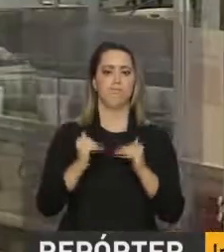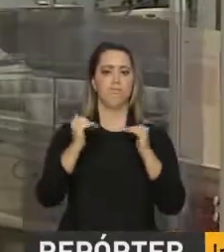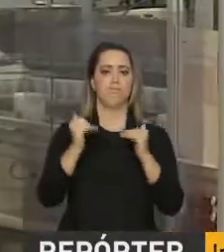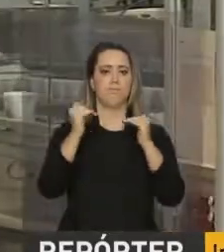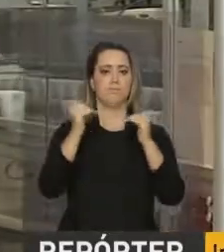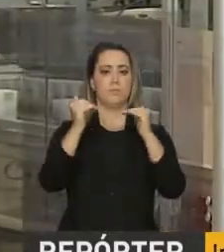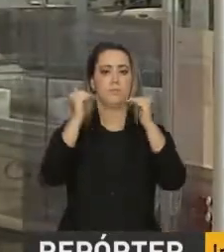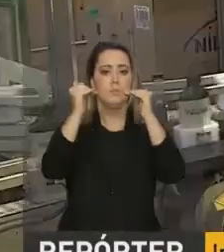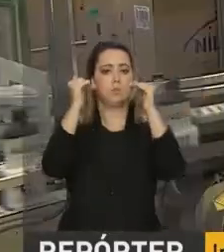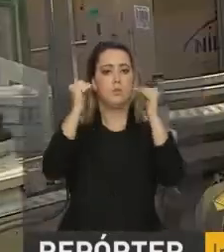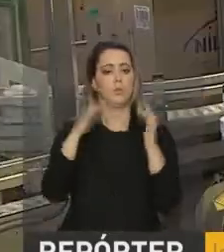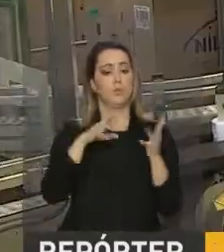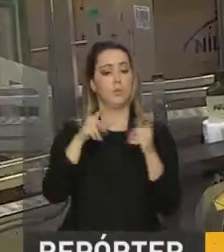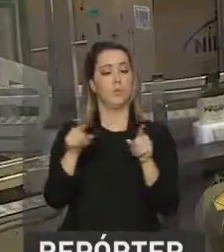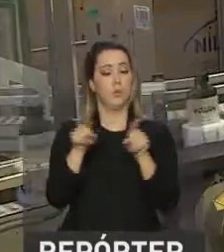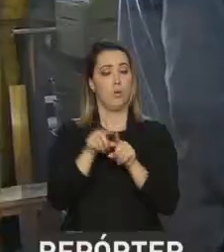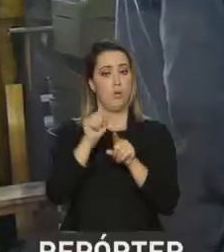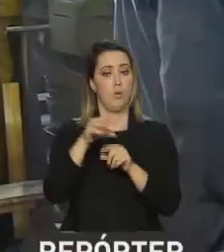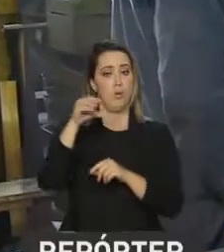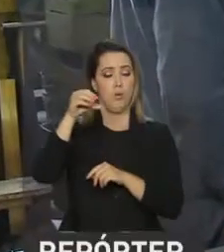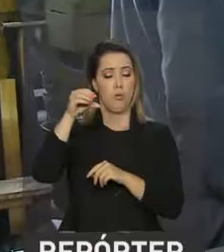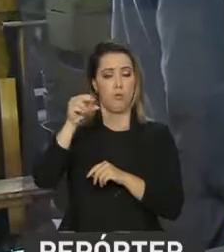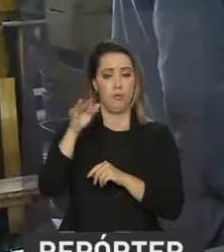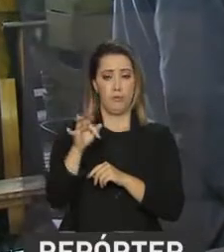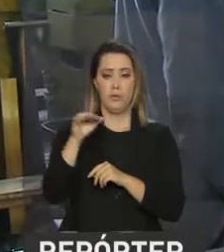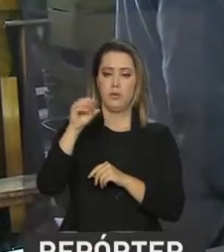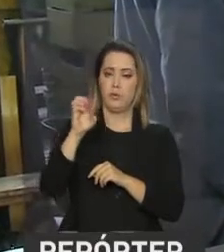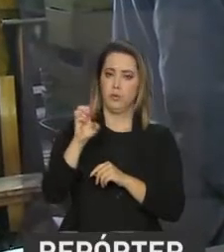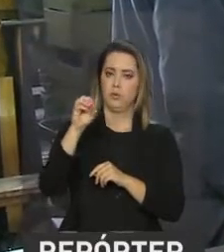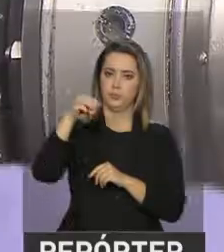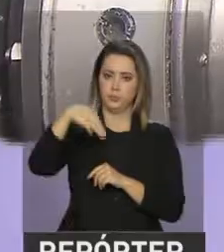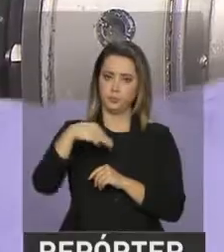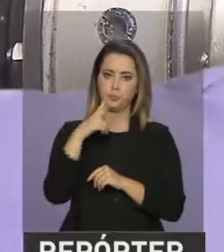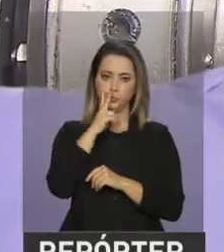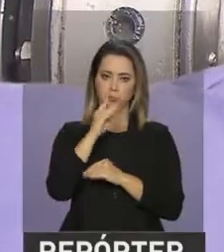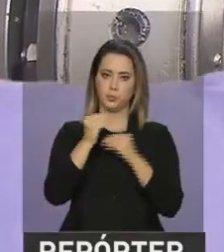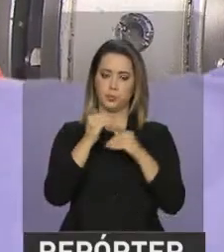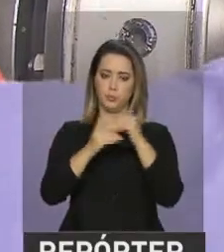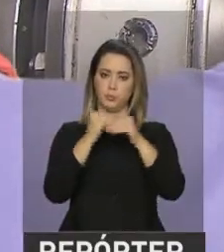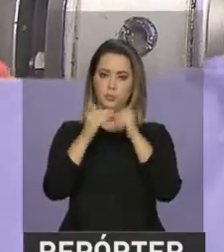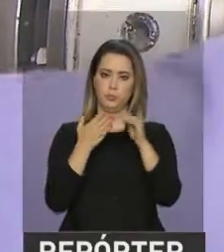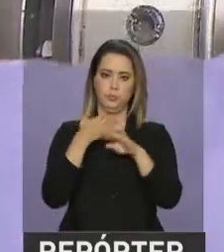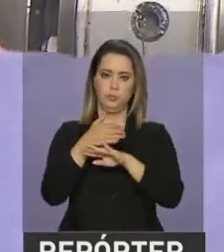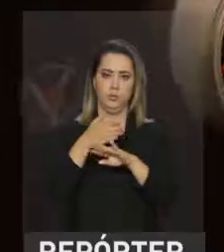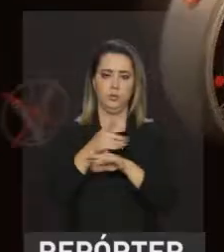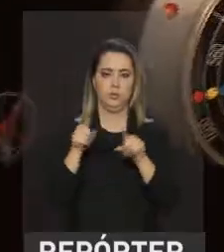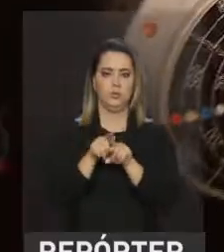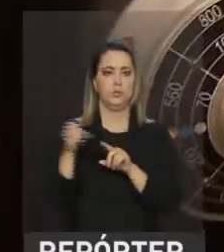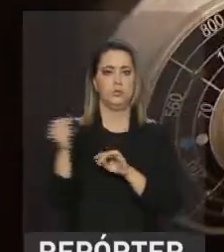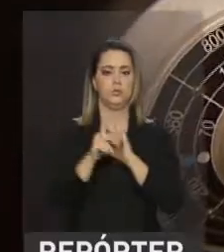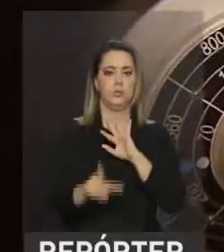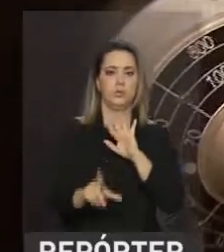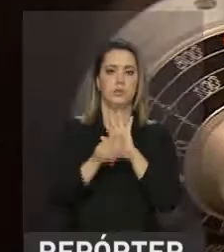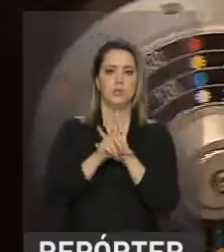global produzido pelo fórum econômico mundial e prevê a evolução do país nessa escala após a entrada em vigor da nova